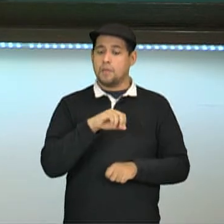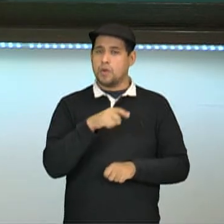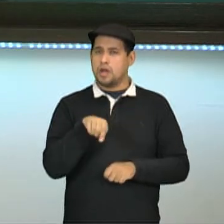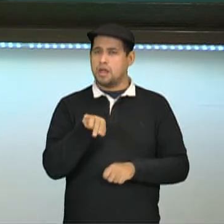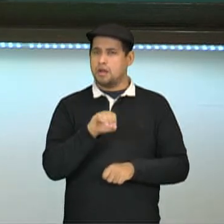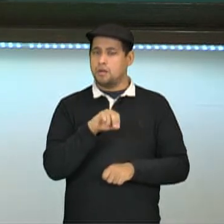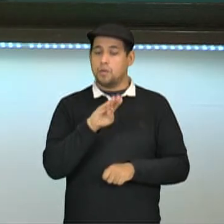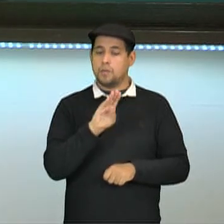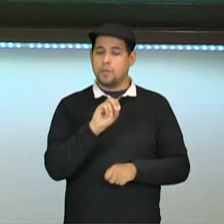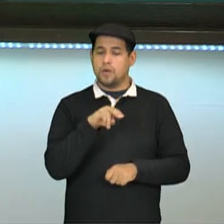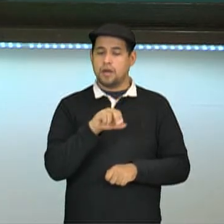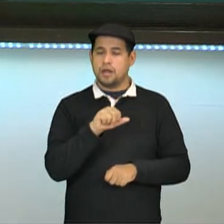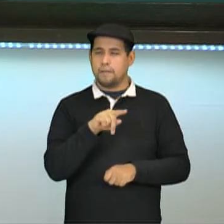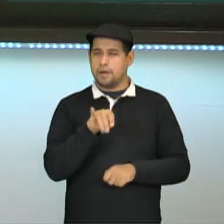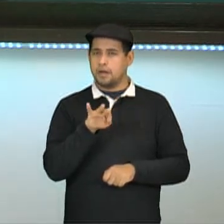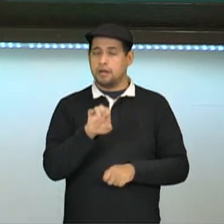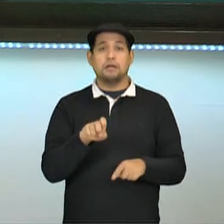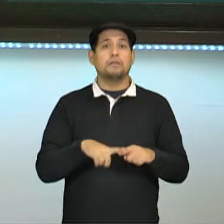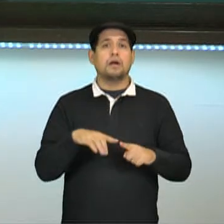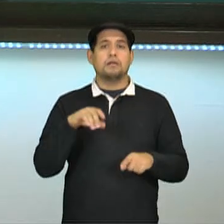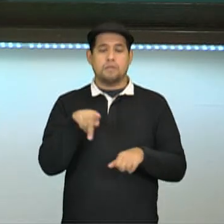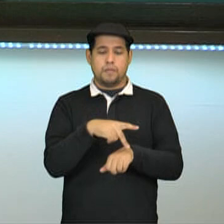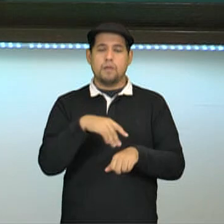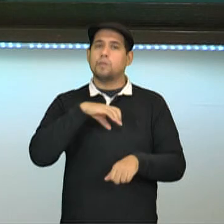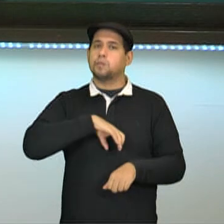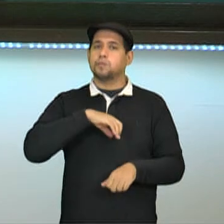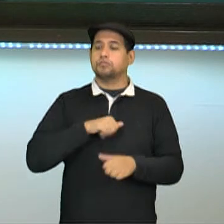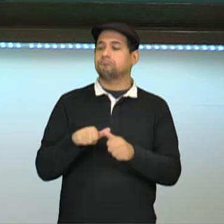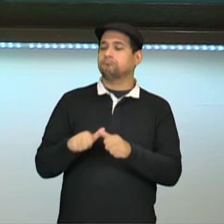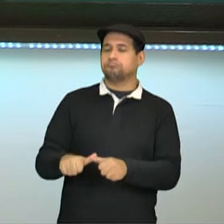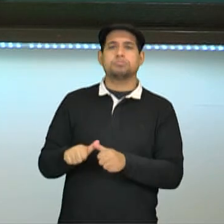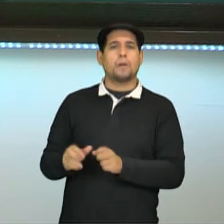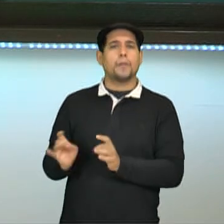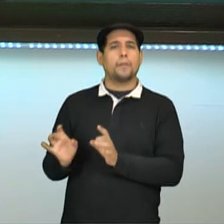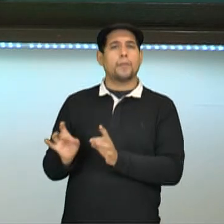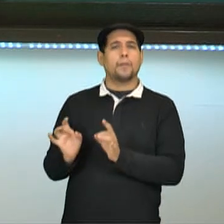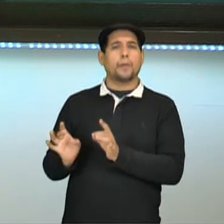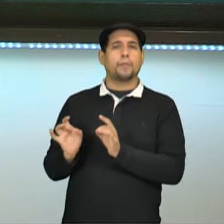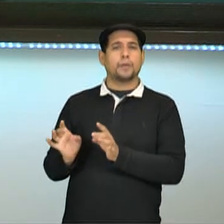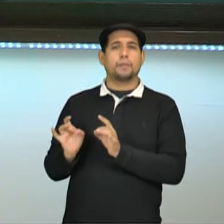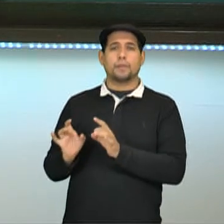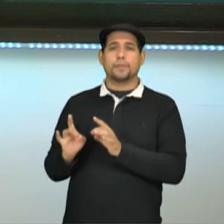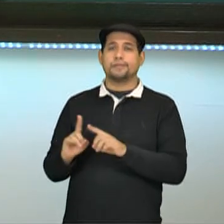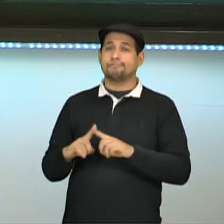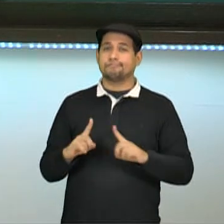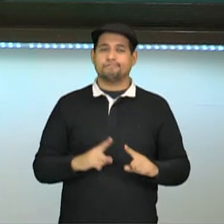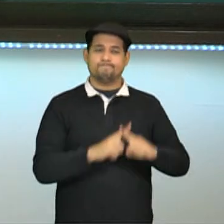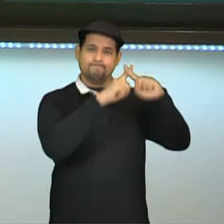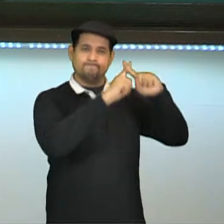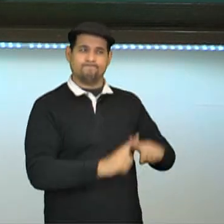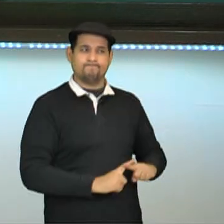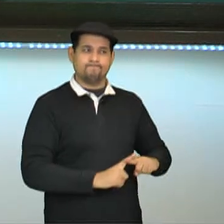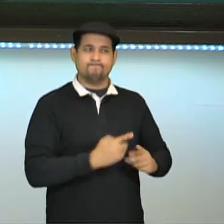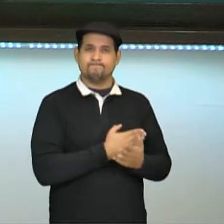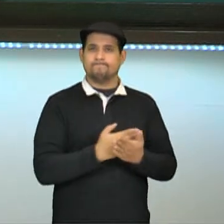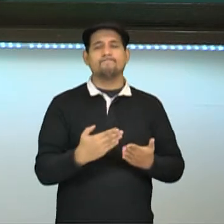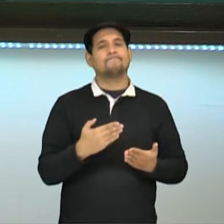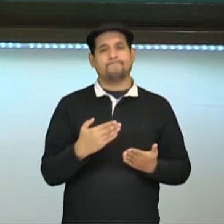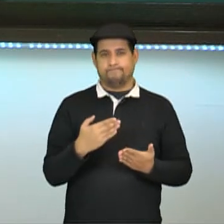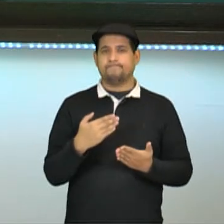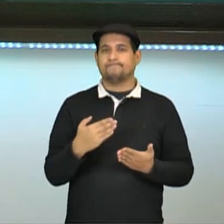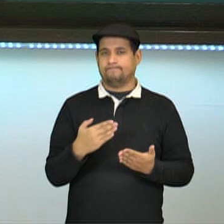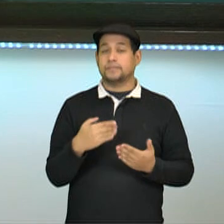Bonaparte, Portugal vai manter esse comércio. Com isso, inimigos vão ser